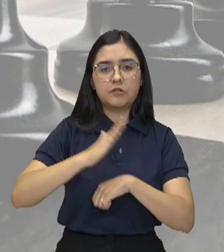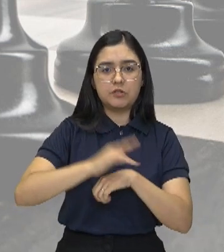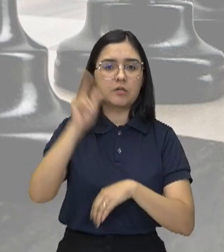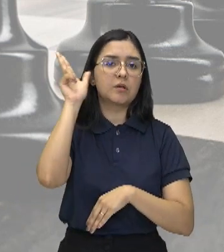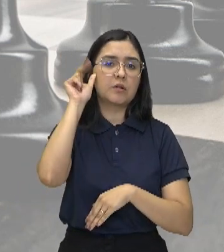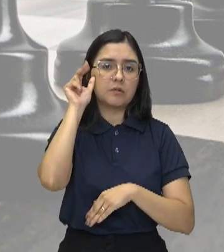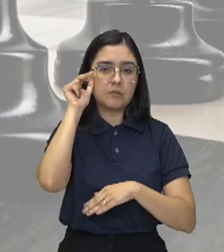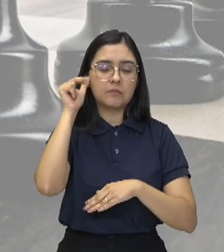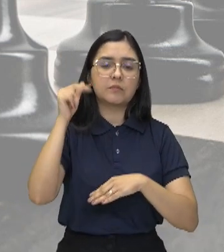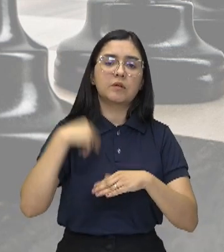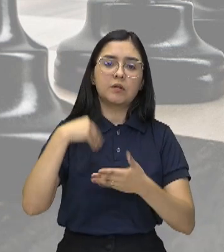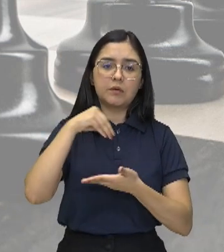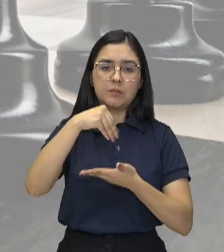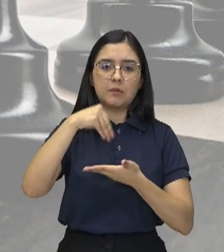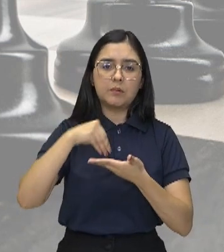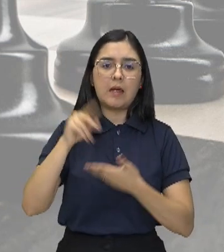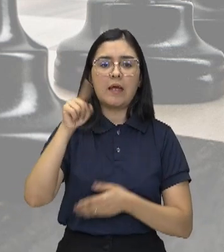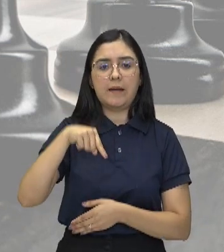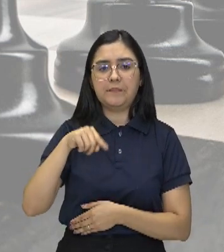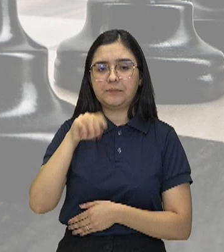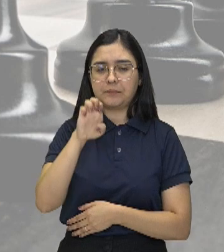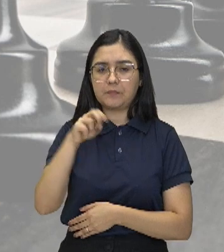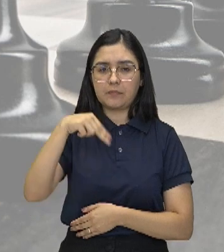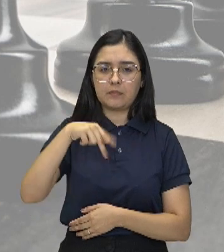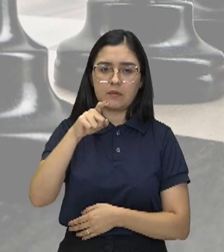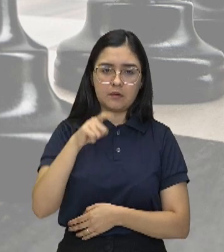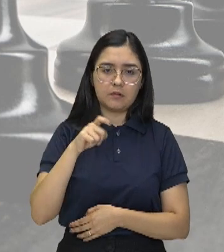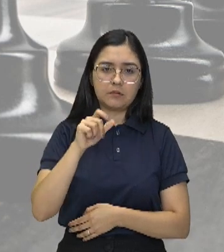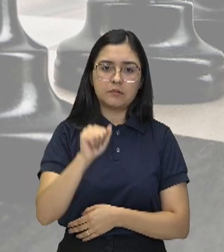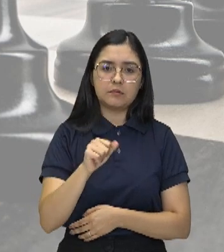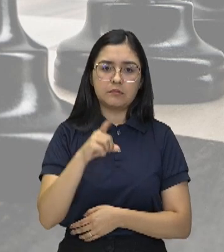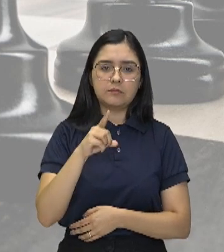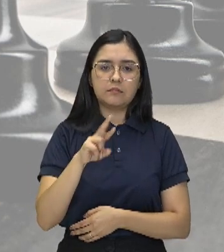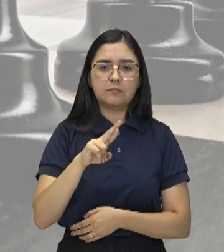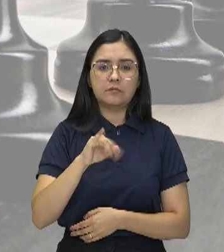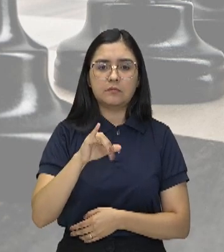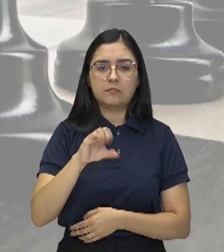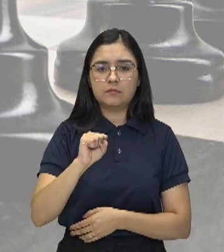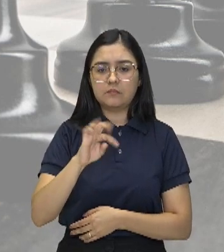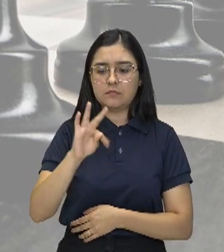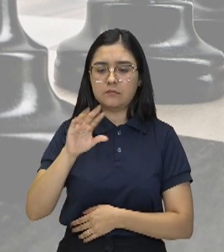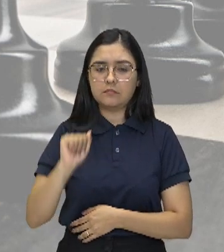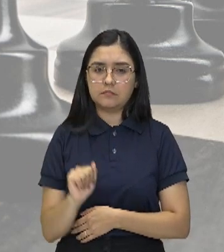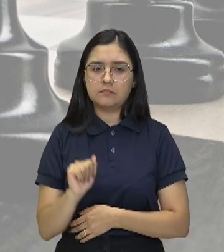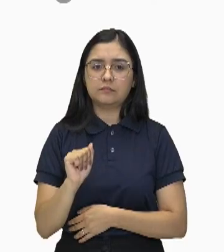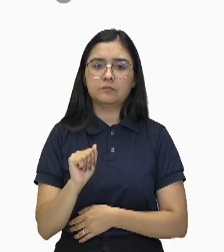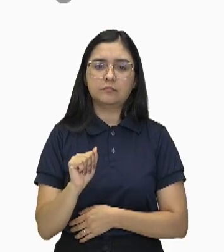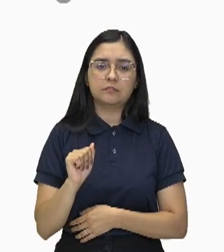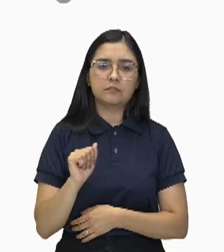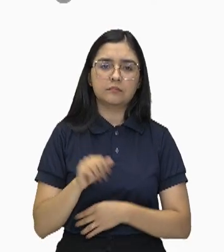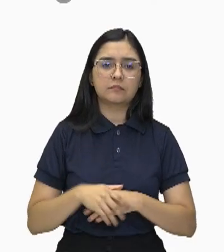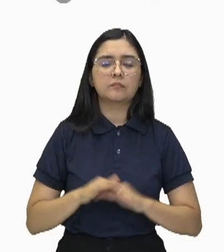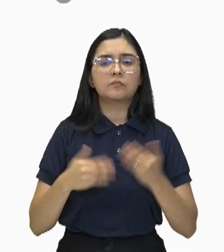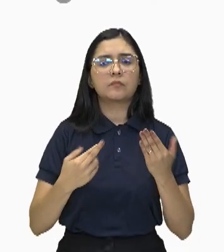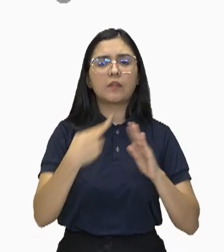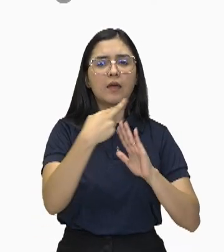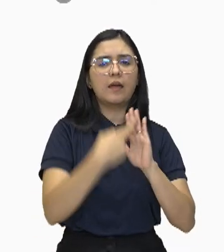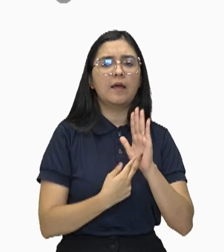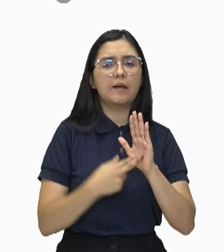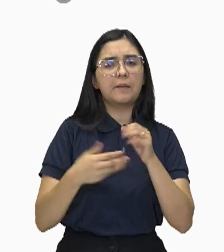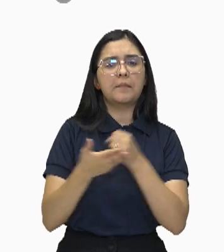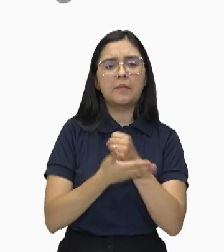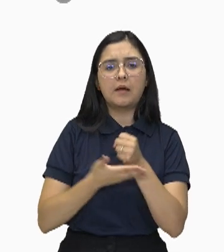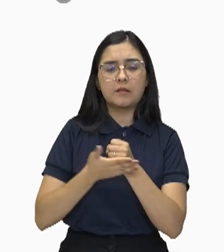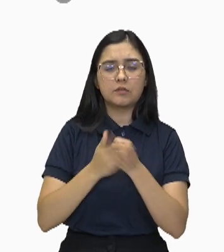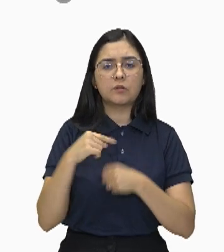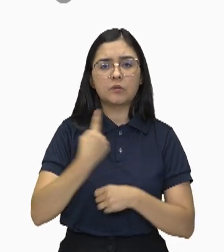tanto os praticantes amadores quanto os profissionais do esporte. Quanto às regras básicas, nós aprendemos